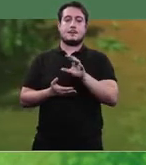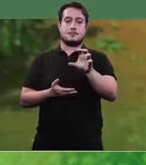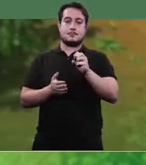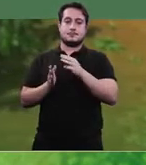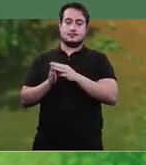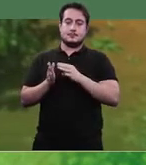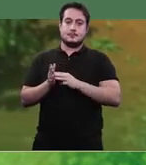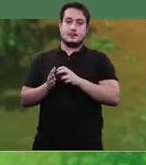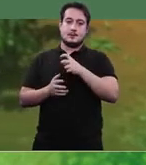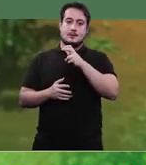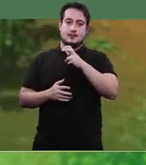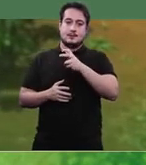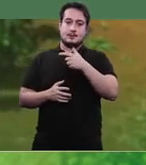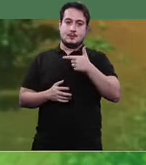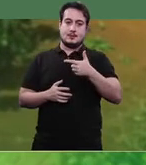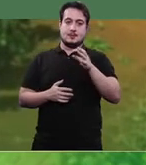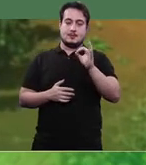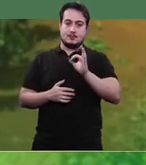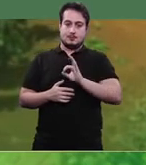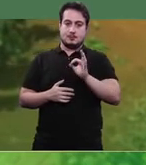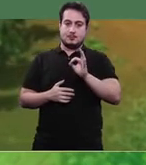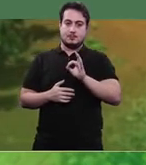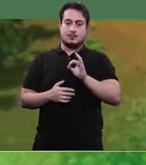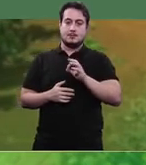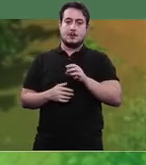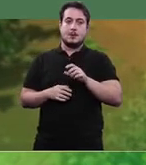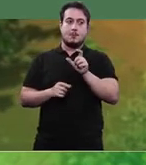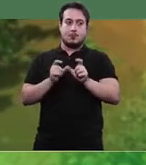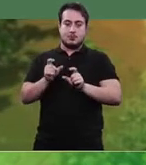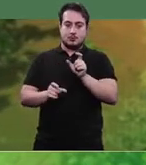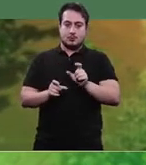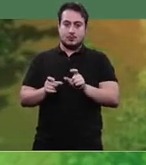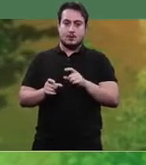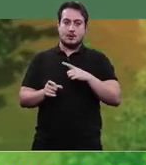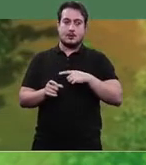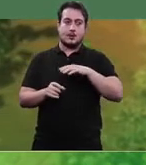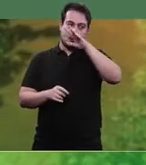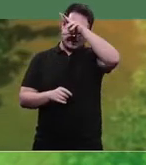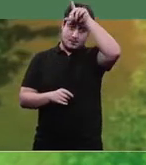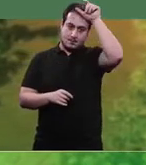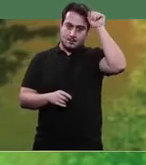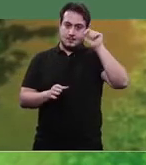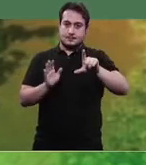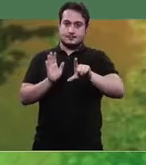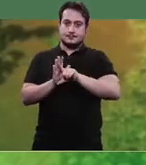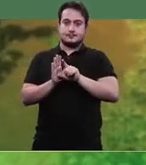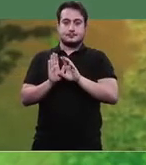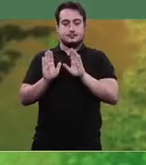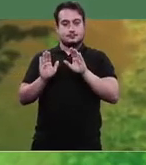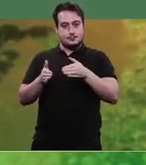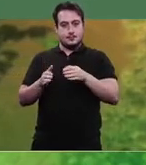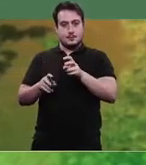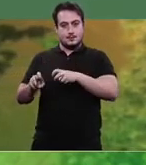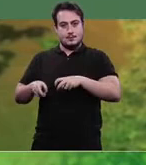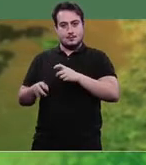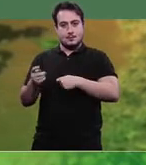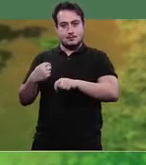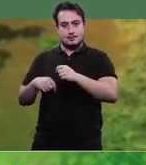pegamos esses 52 produtos que havíamos selecionado lá atrás, onde a Amazônia Legal tem uma especialidade em